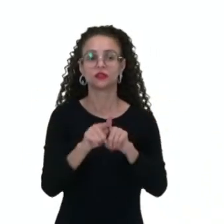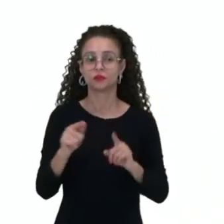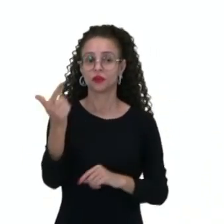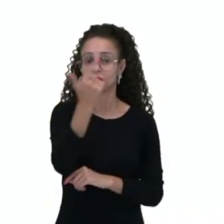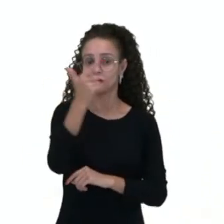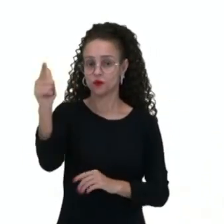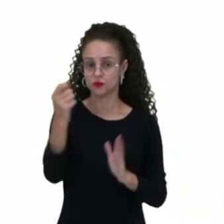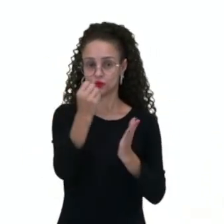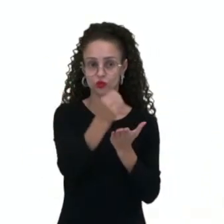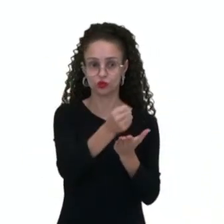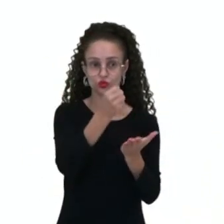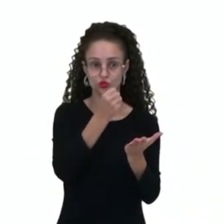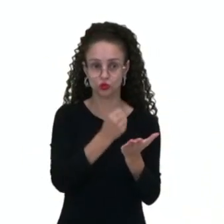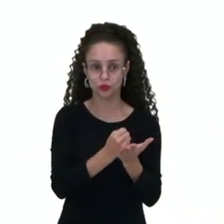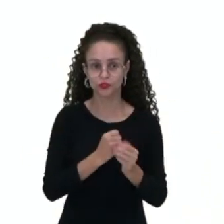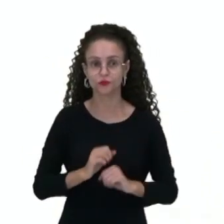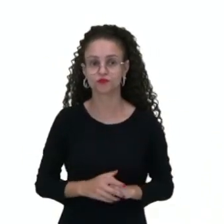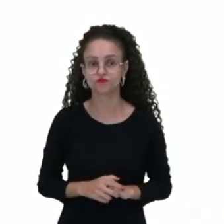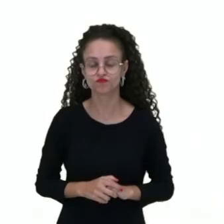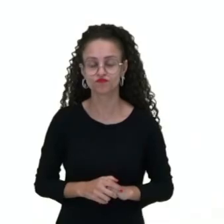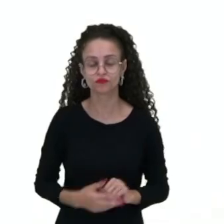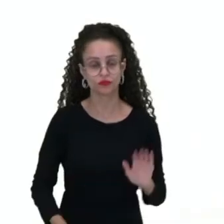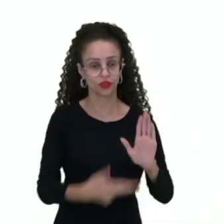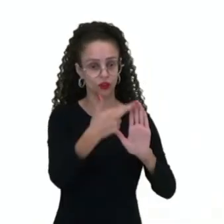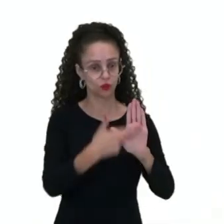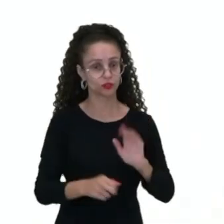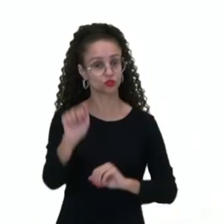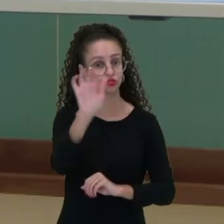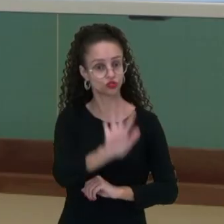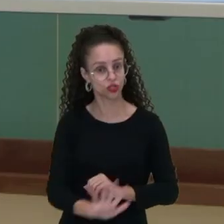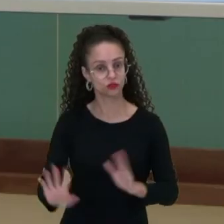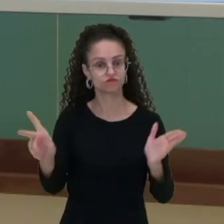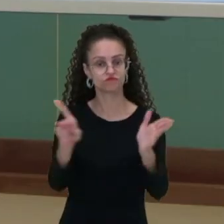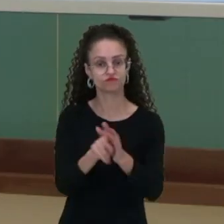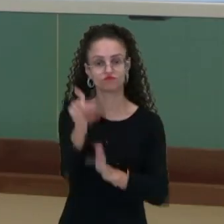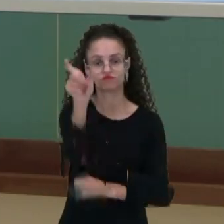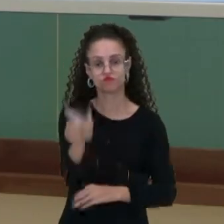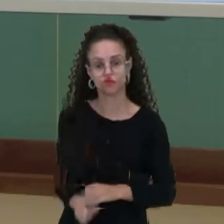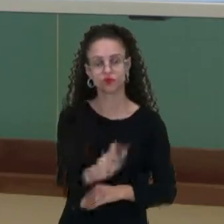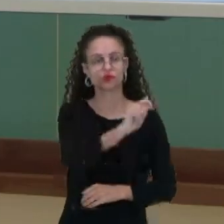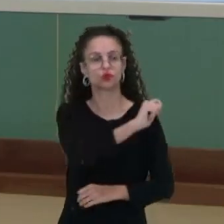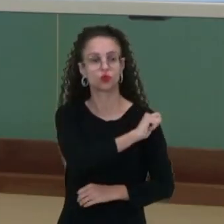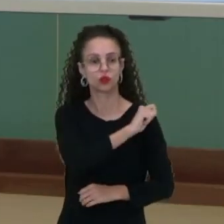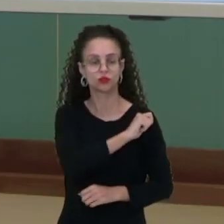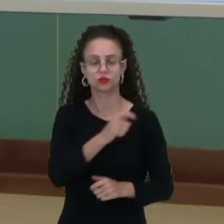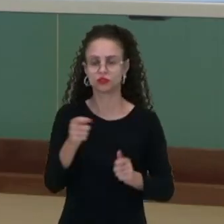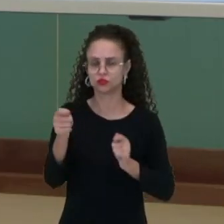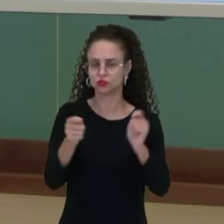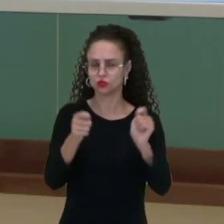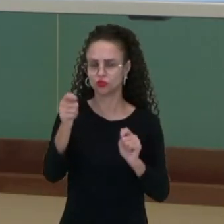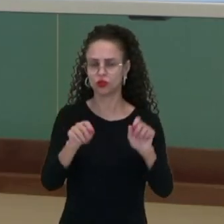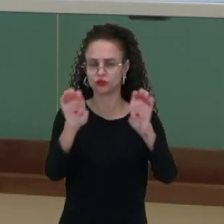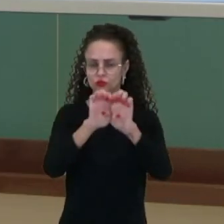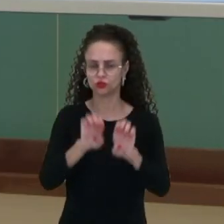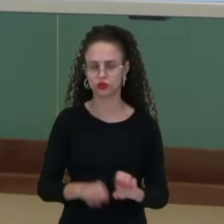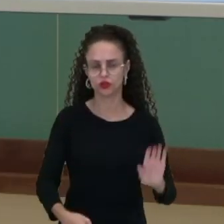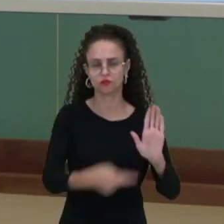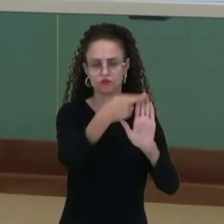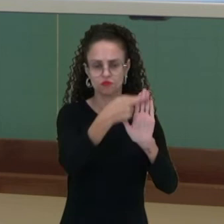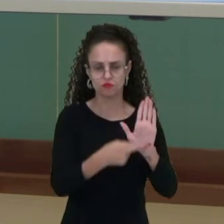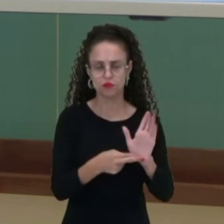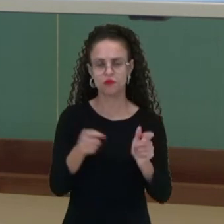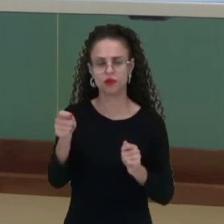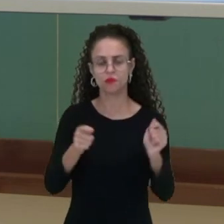outro documento chamado Regulamento Geral do Aluno. É um documento que estrutura, define, regula, normatiza